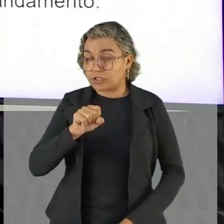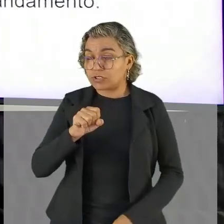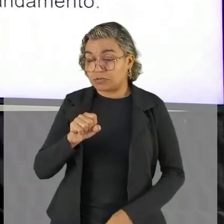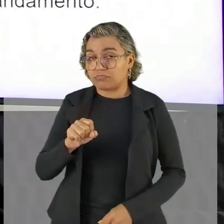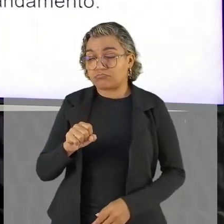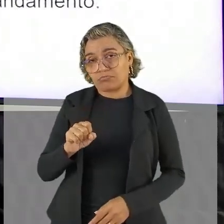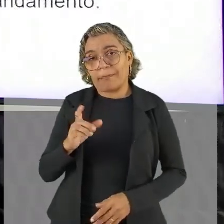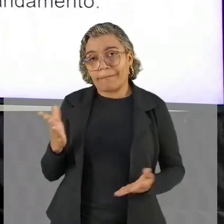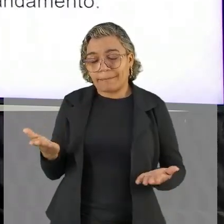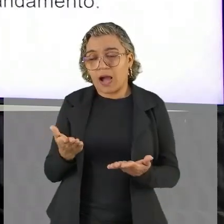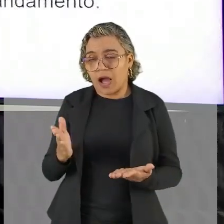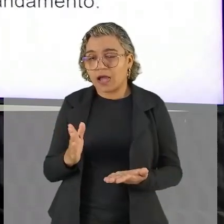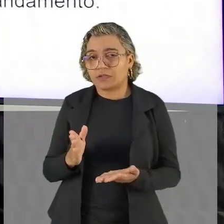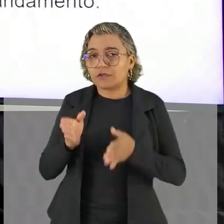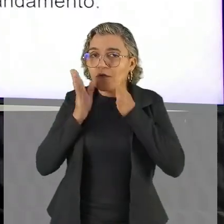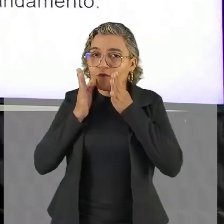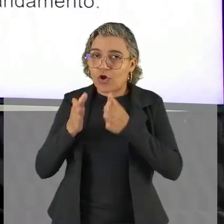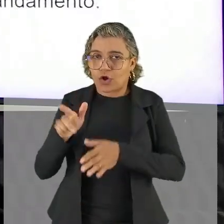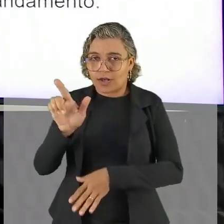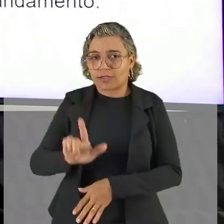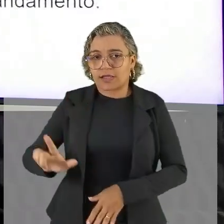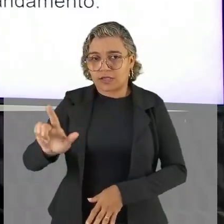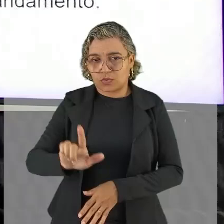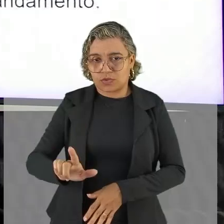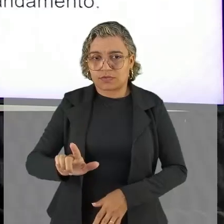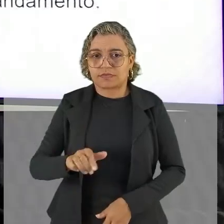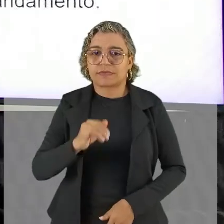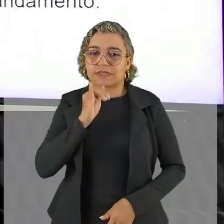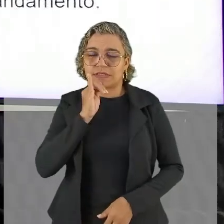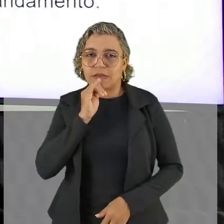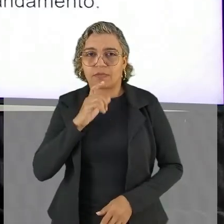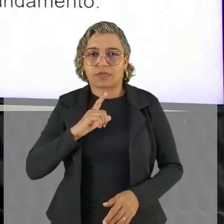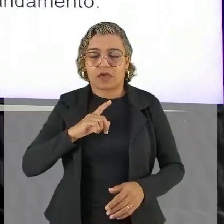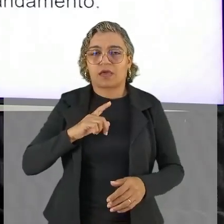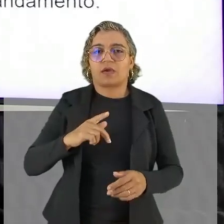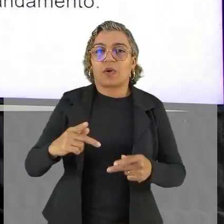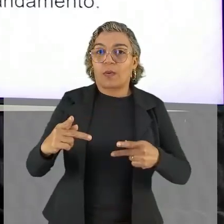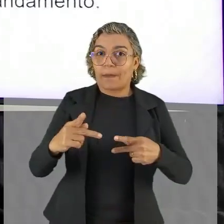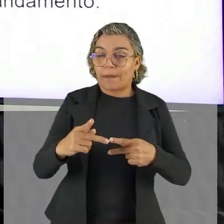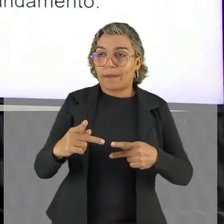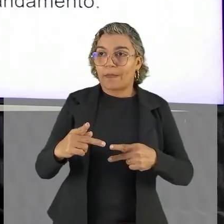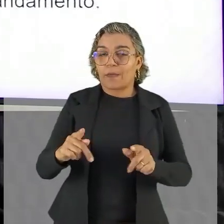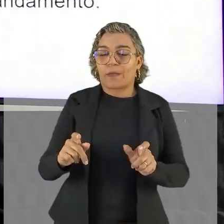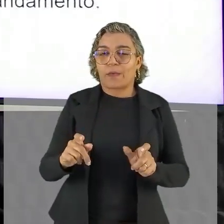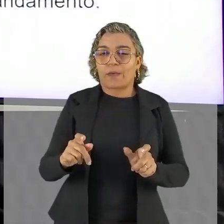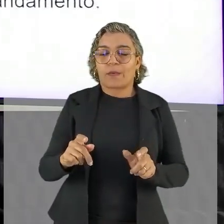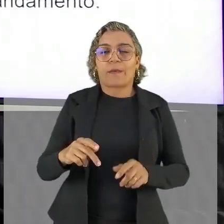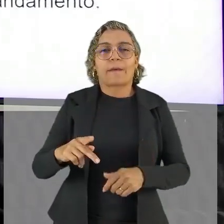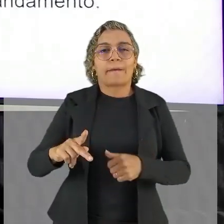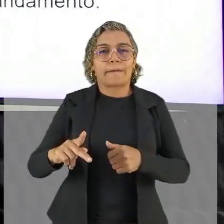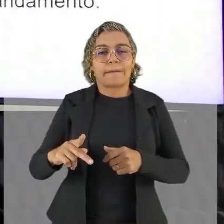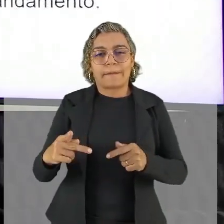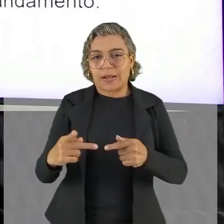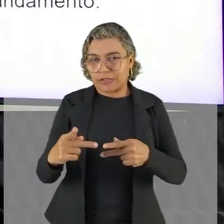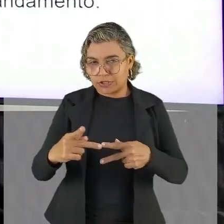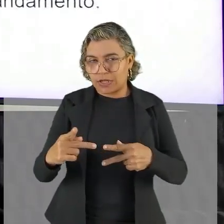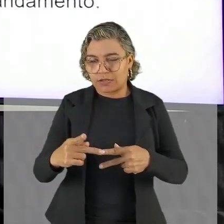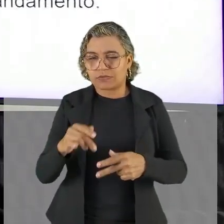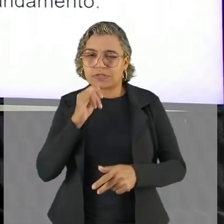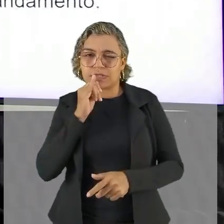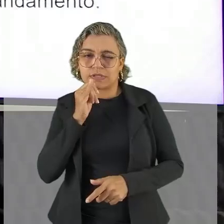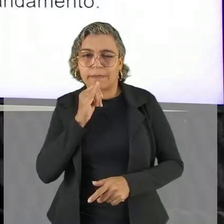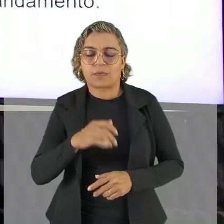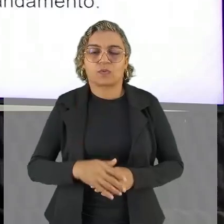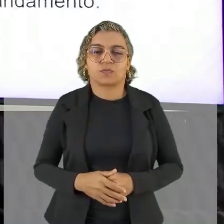Ordem direta é sujeito, predicado. Ordem direta, às vezes o predicado vem primeiro que o sujeito. Então, por